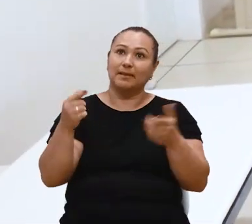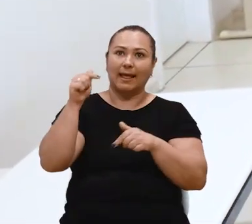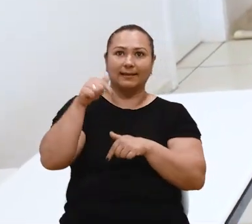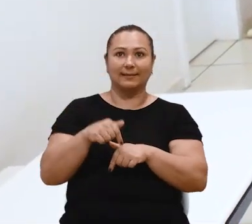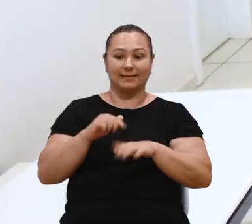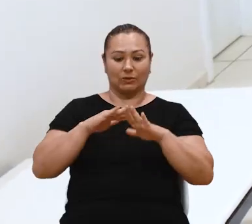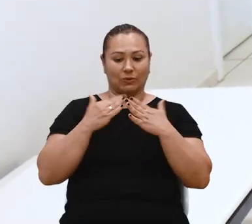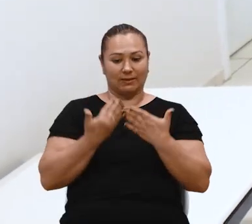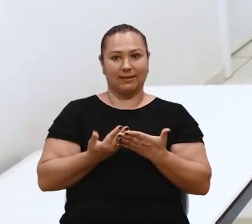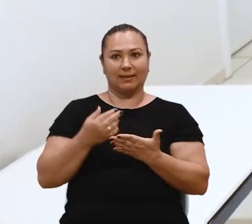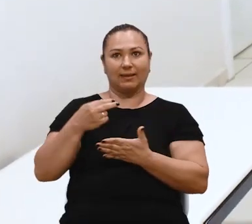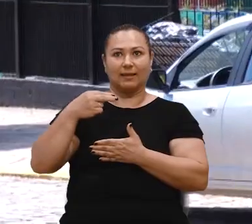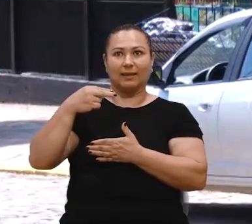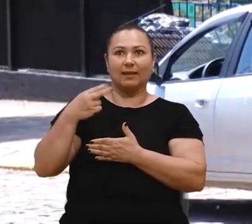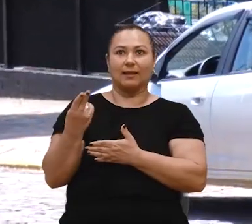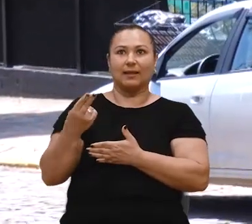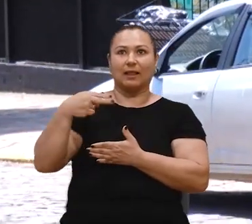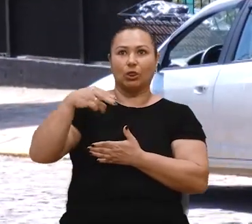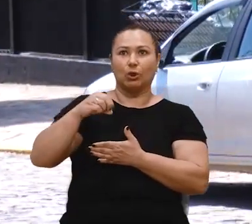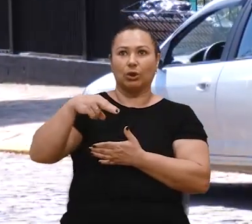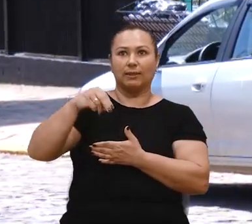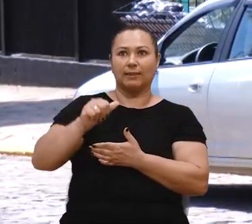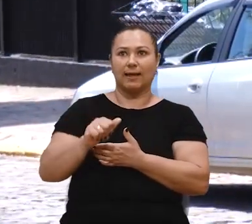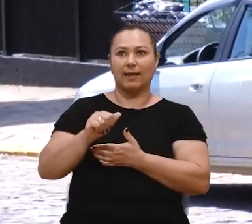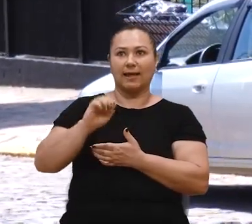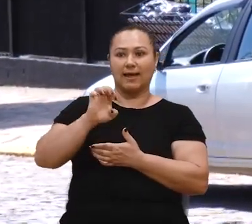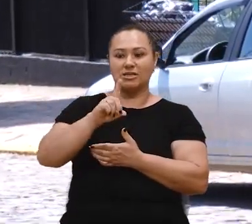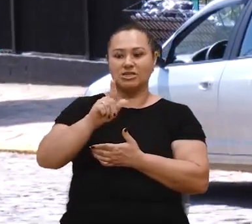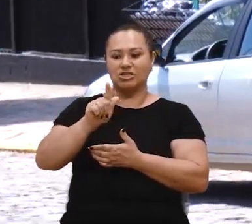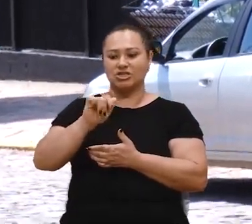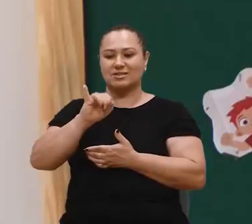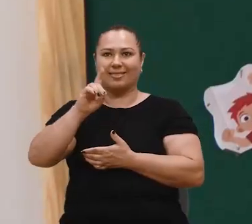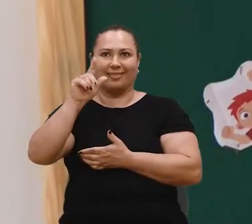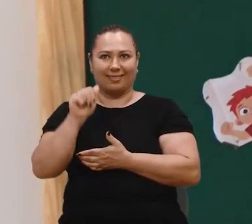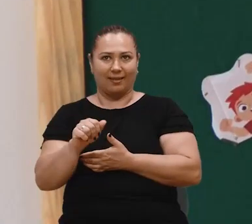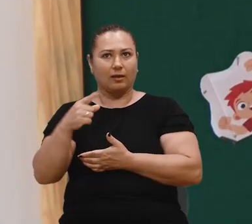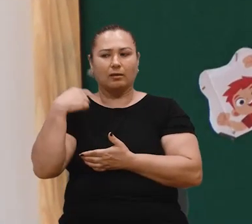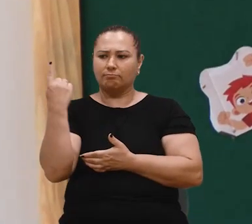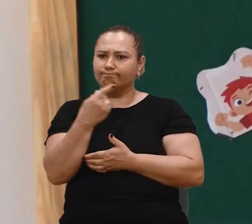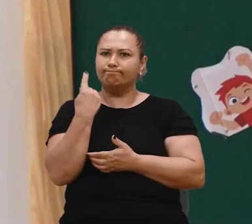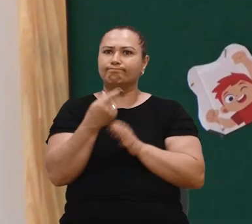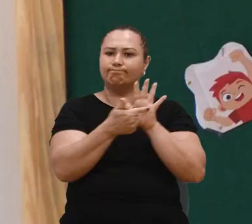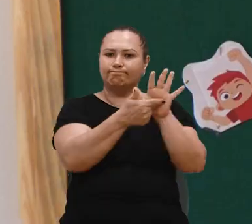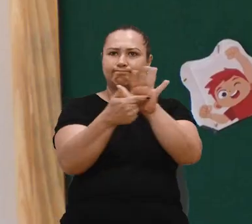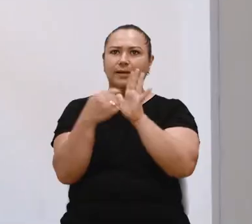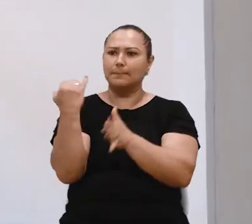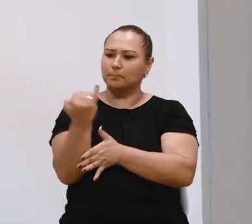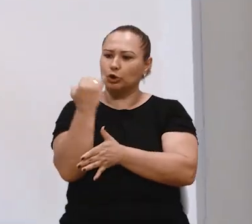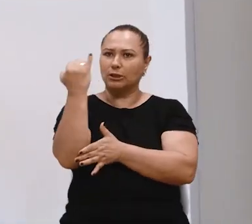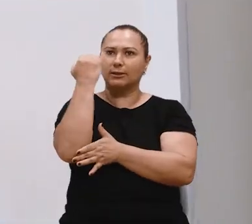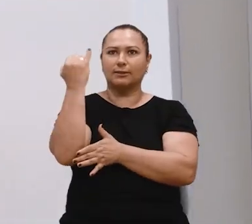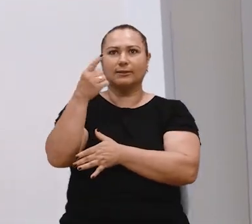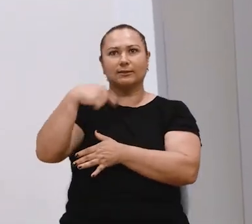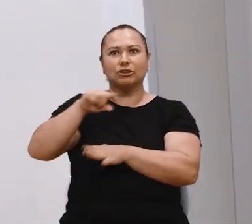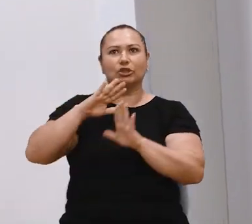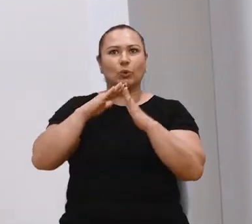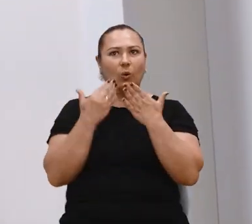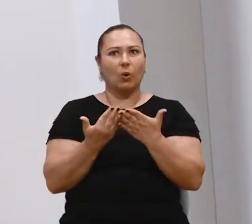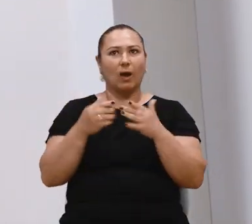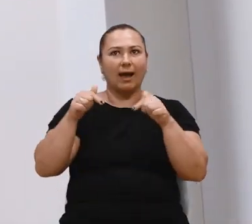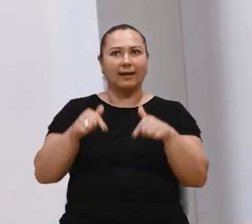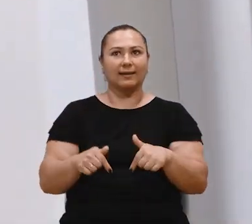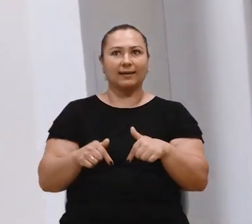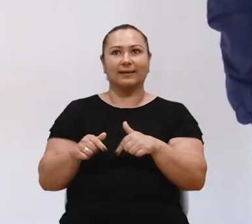Pessoal, nós estamos aqui na escolinha Nona Égida, né, para mostrar para vocês a importância de uma escolinha infantil no interior de Caxias do Sul.